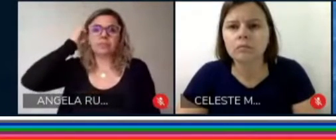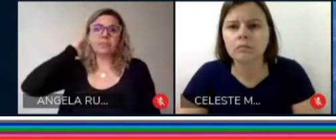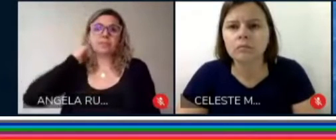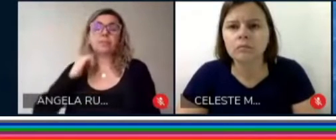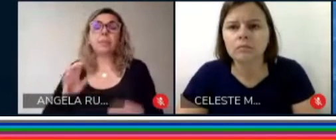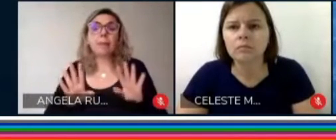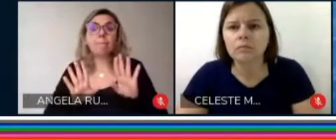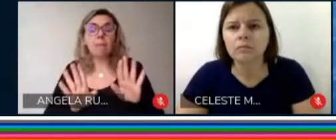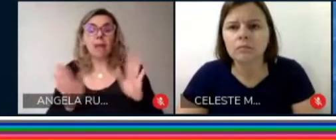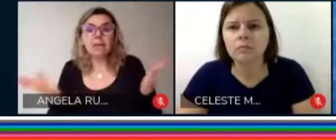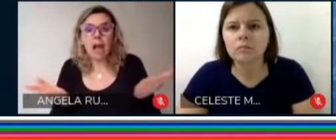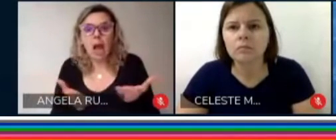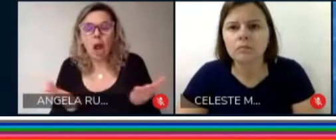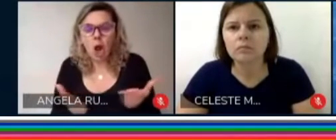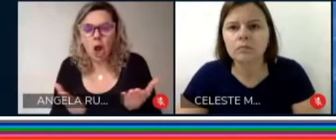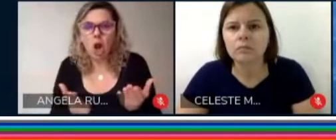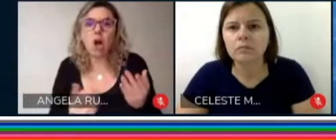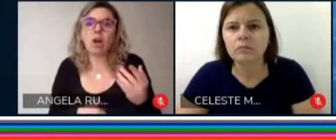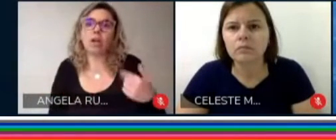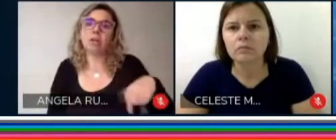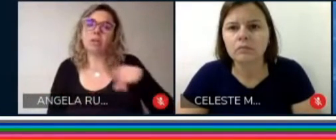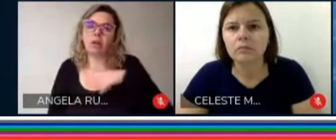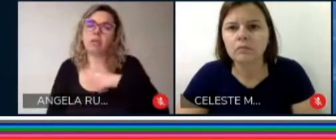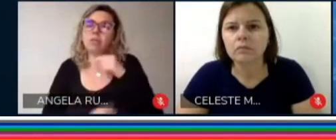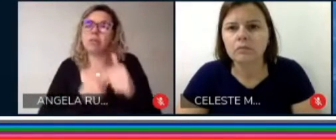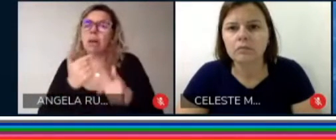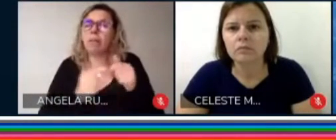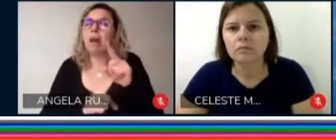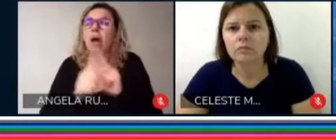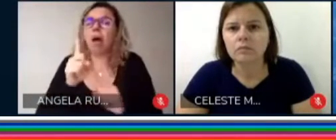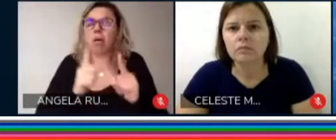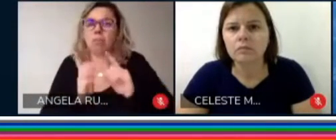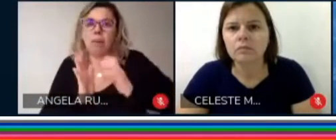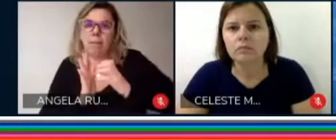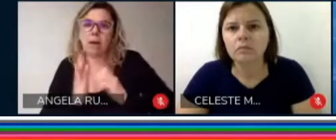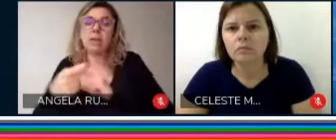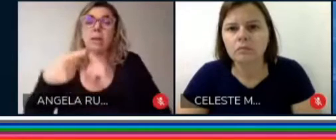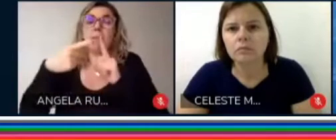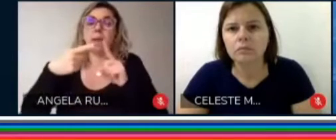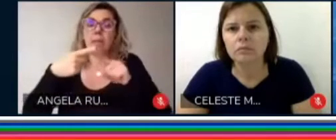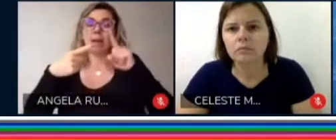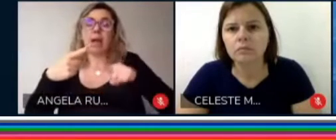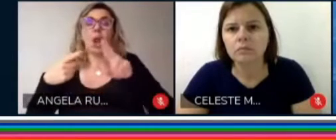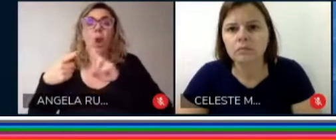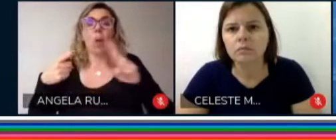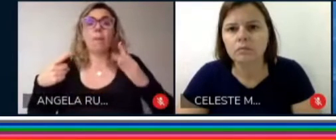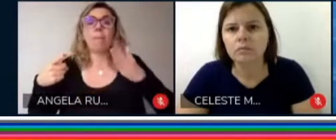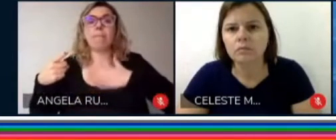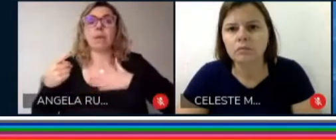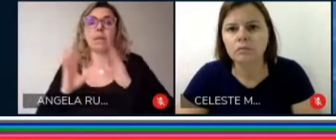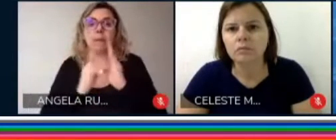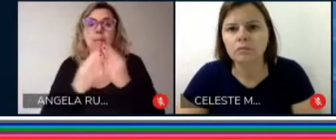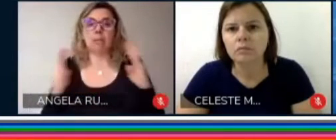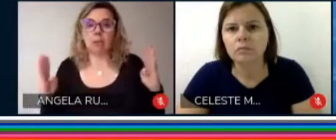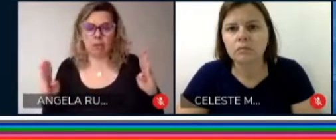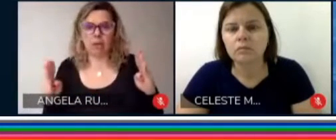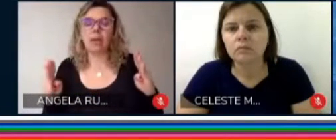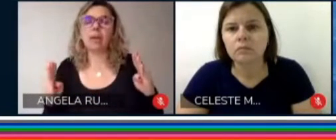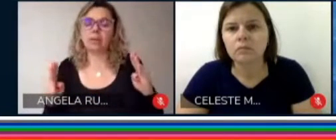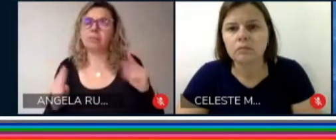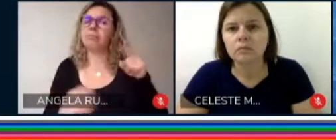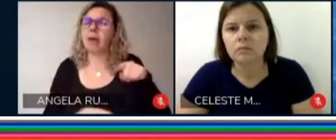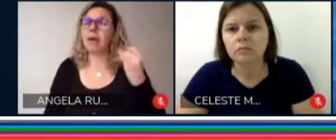Mas, por enquanto, a gente começa trabalhando com algumas delas, e a primeira delas é a minha biblioteca, e a gente dá um destaque